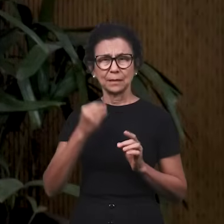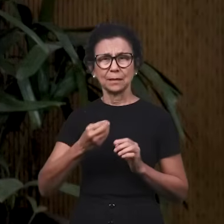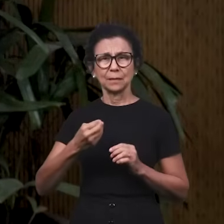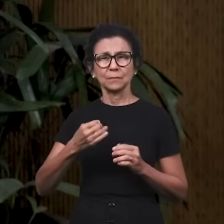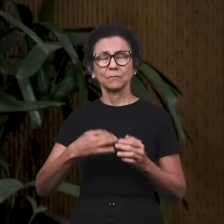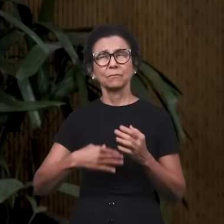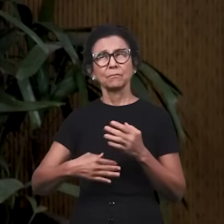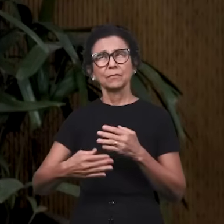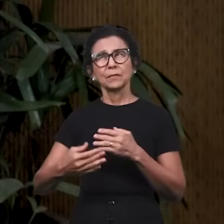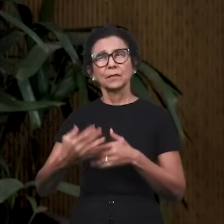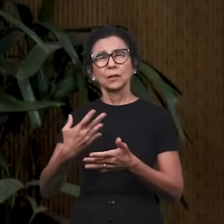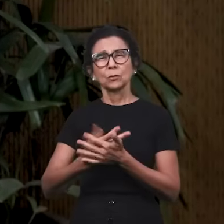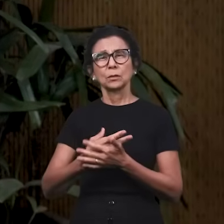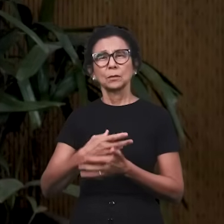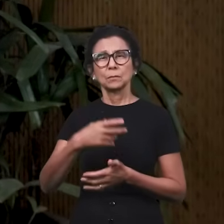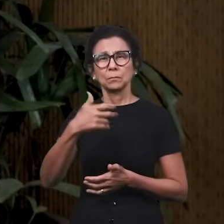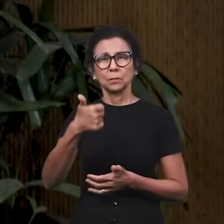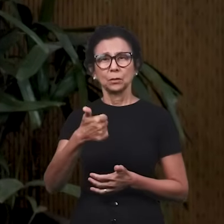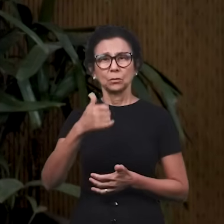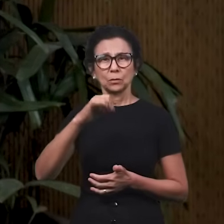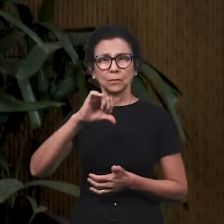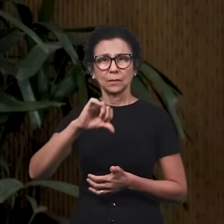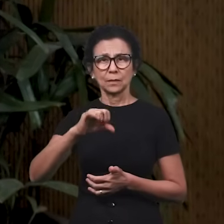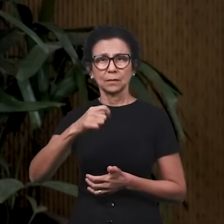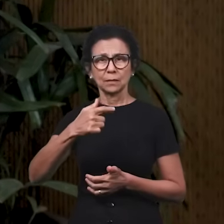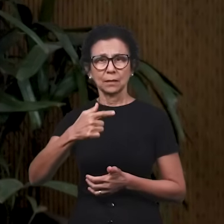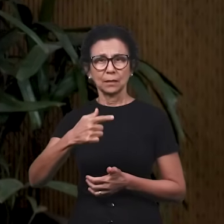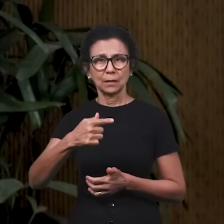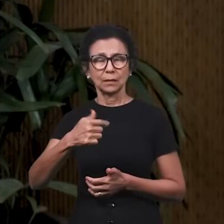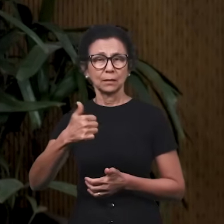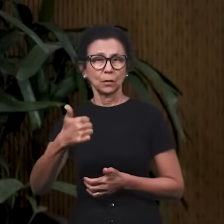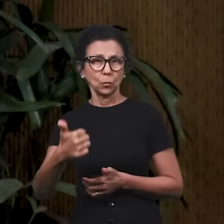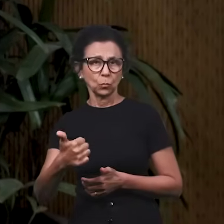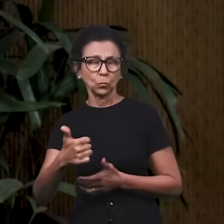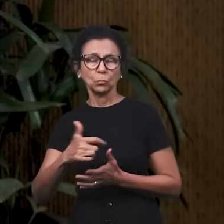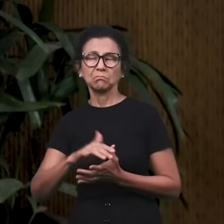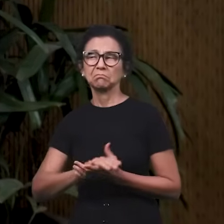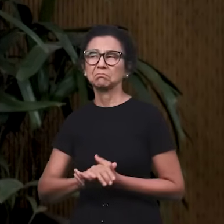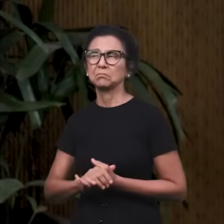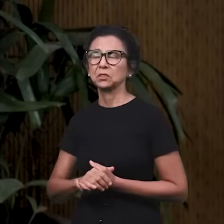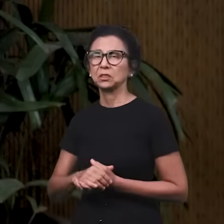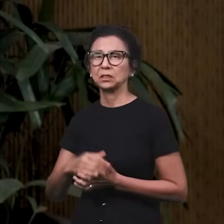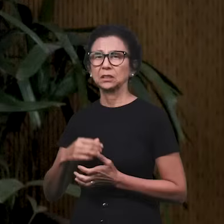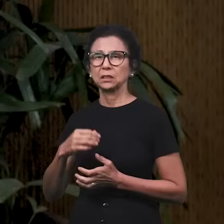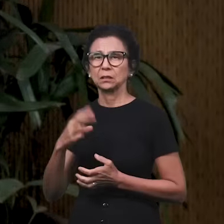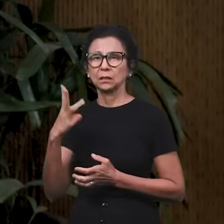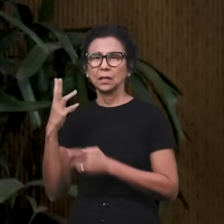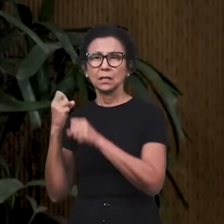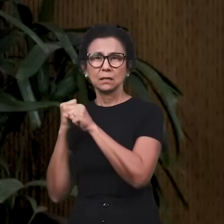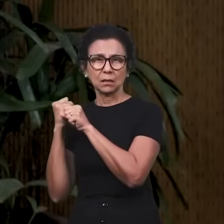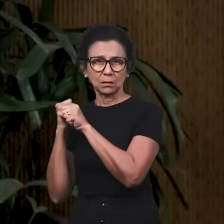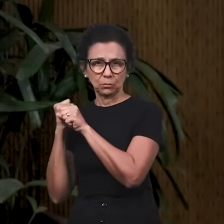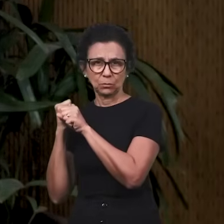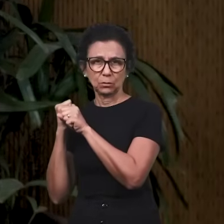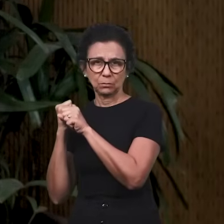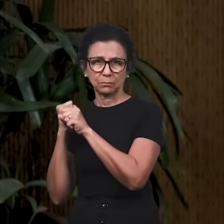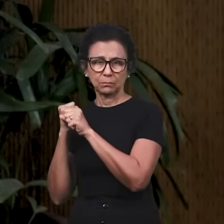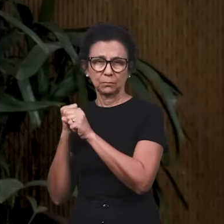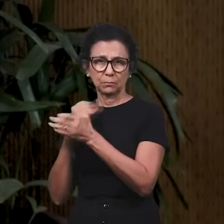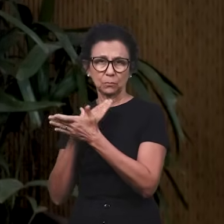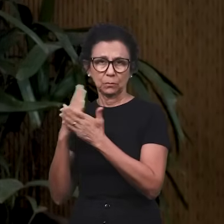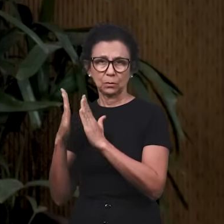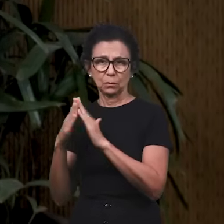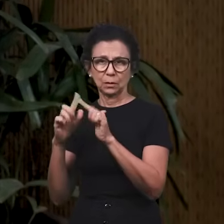início da igreja, de 1971. A igreja estava com 3 anos de idade, quando o Senhor orientou que os